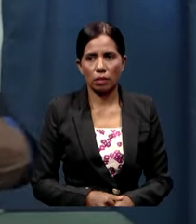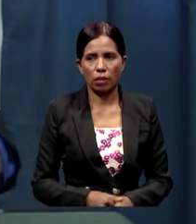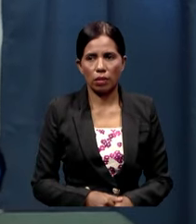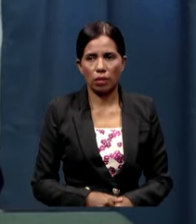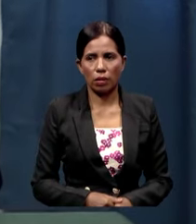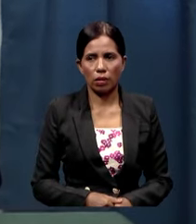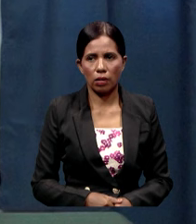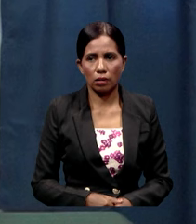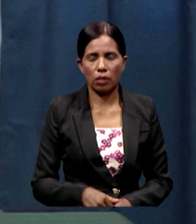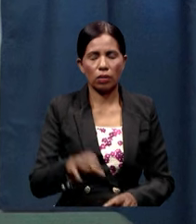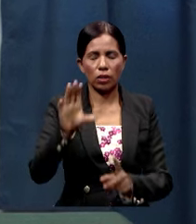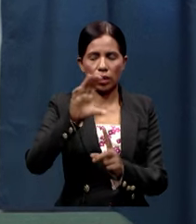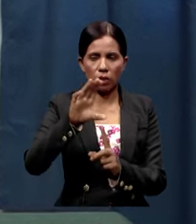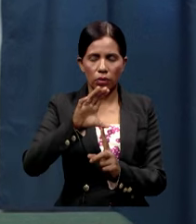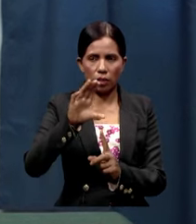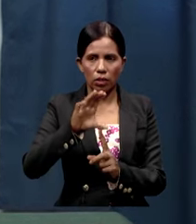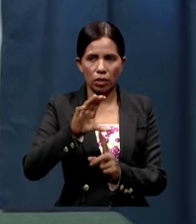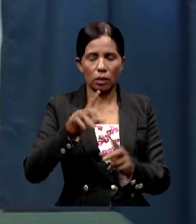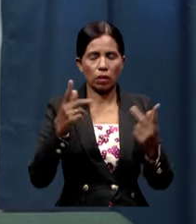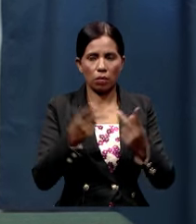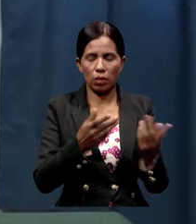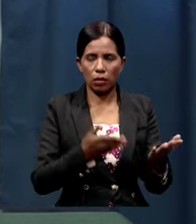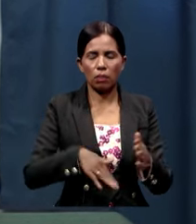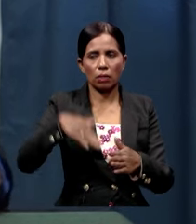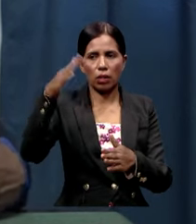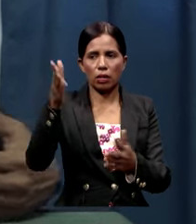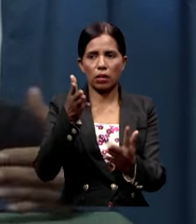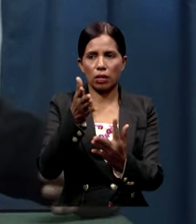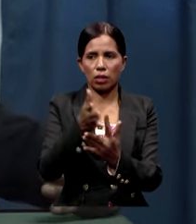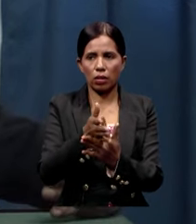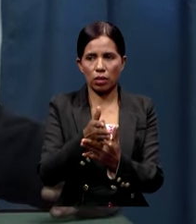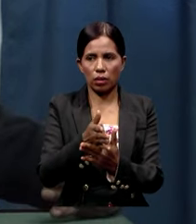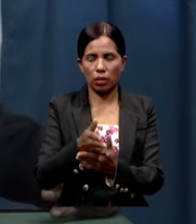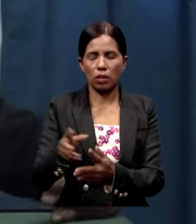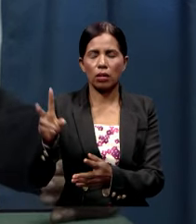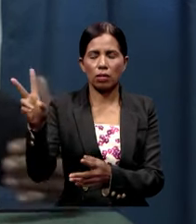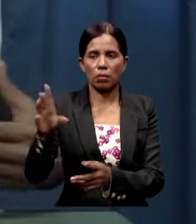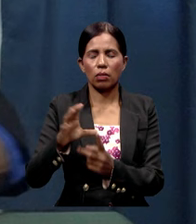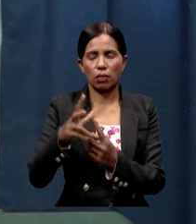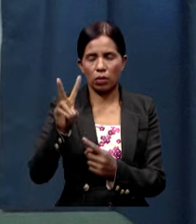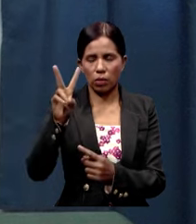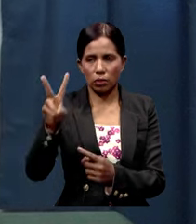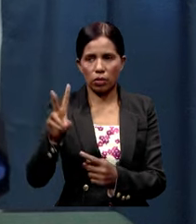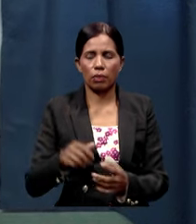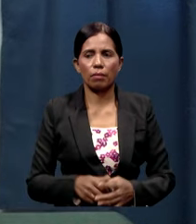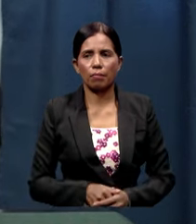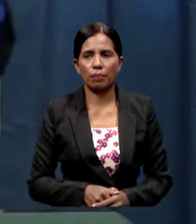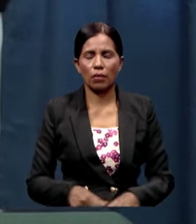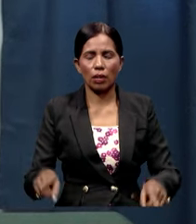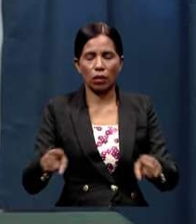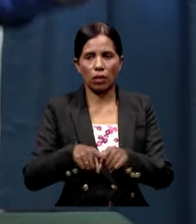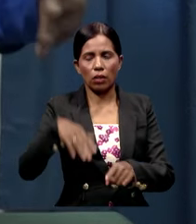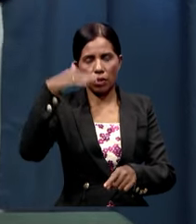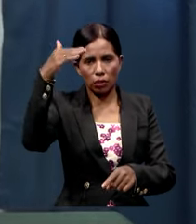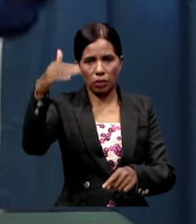agora se o comandante companhia ou de valete ou tem também categoria de grau 2. Se o junto, adjunto,